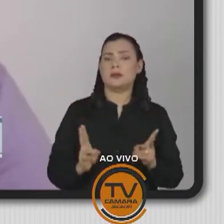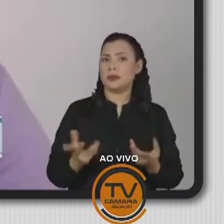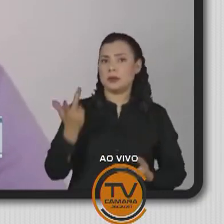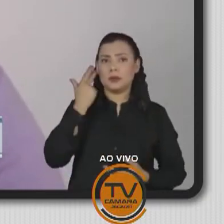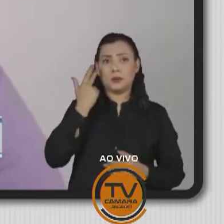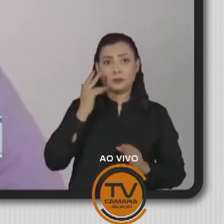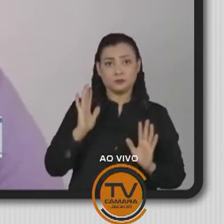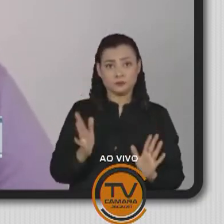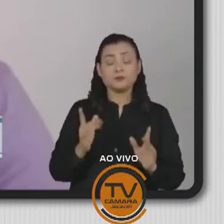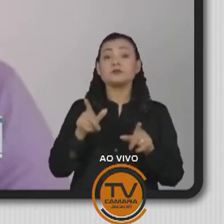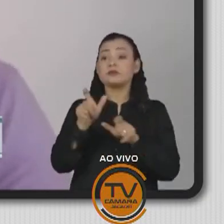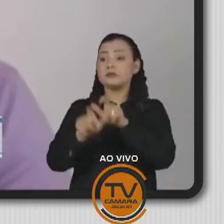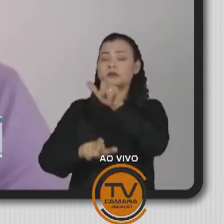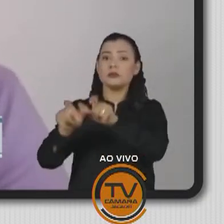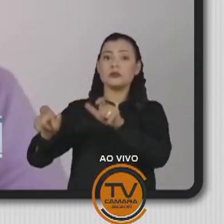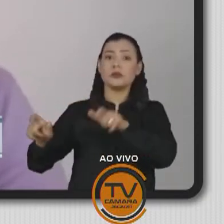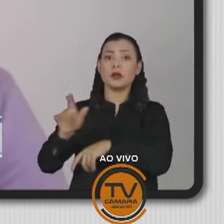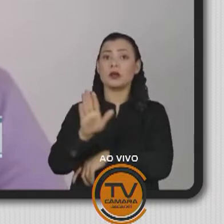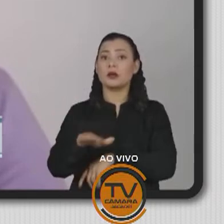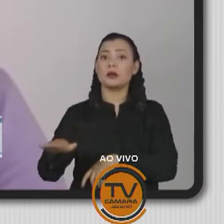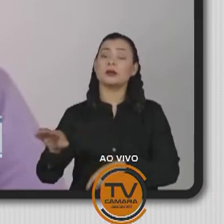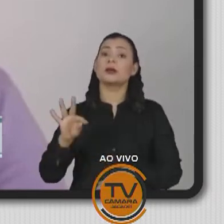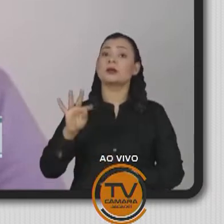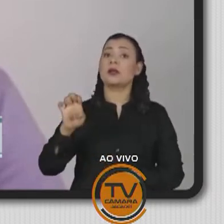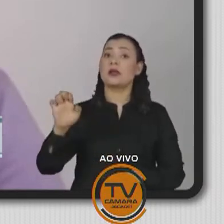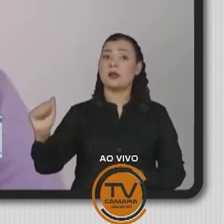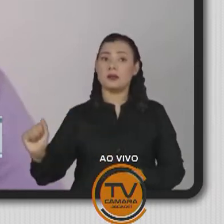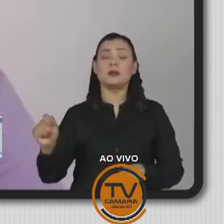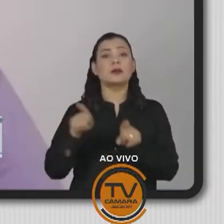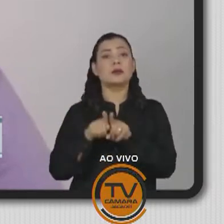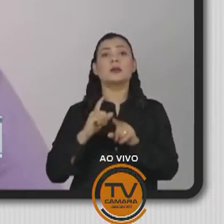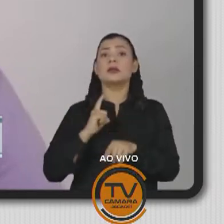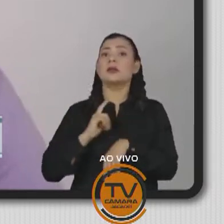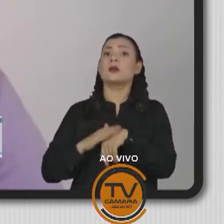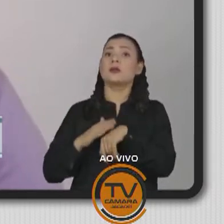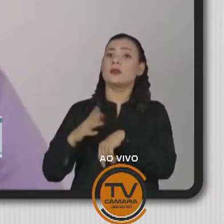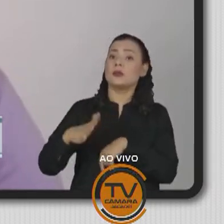transtorno as pessoas e crianças com TEA apresentarem